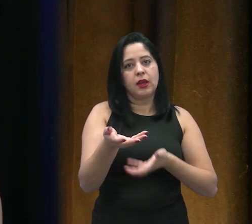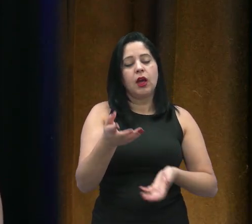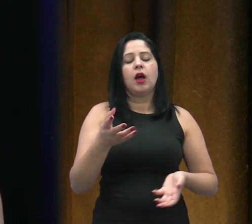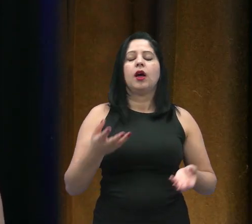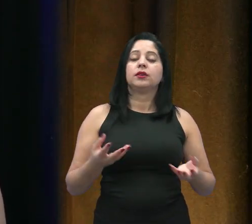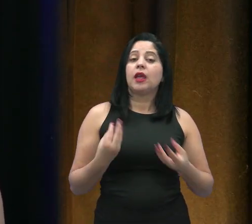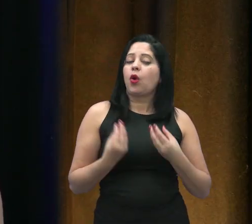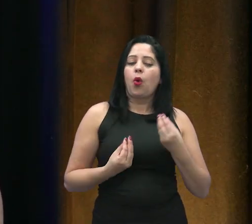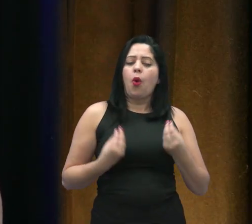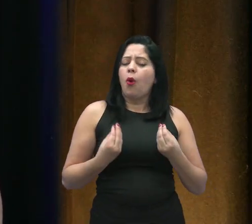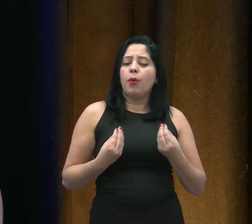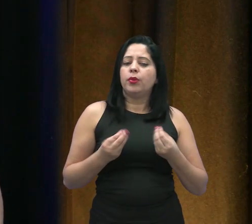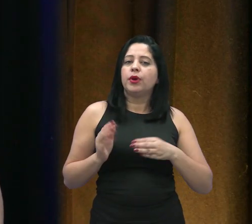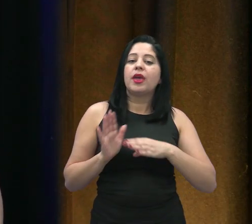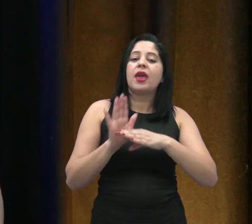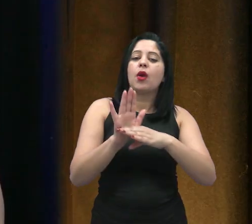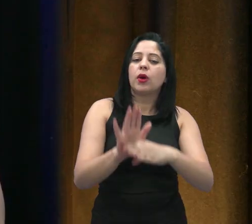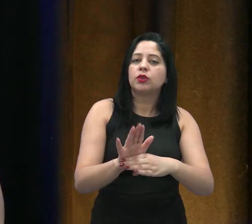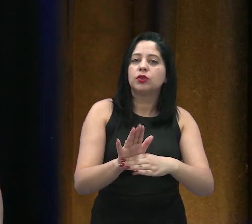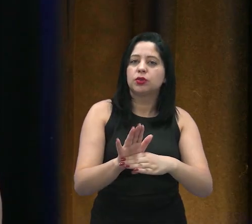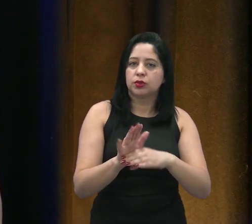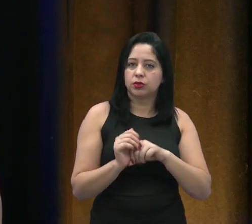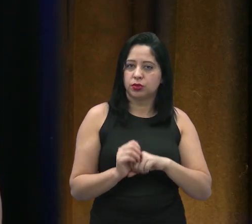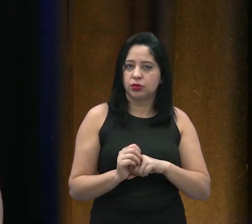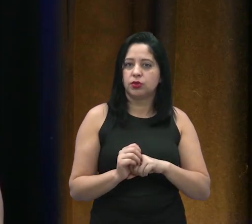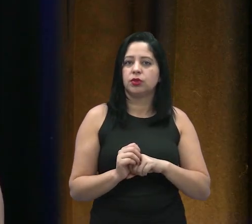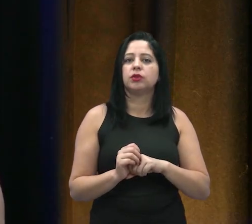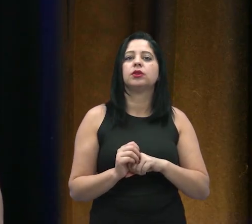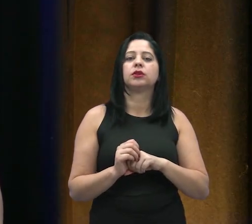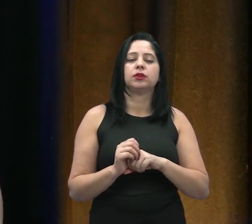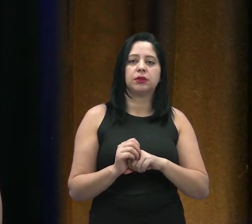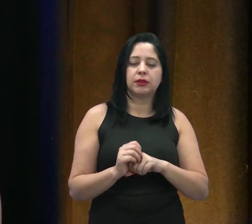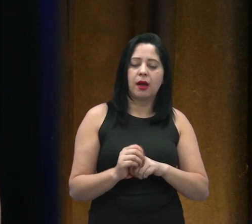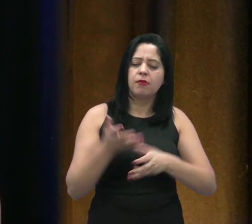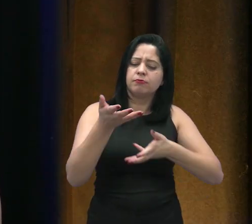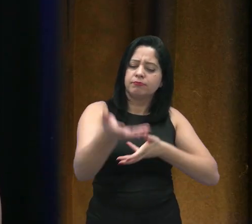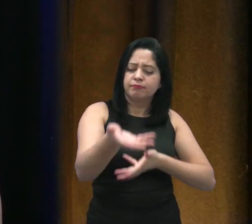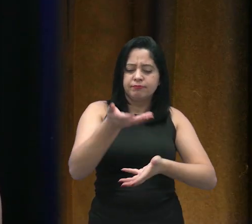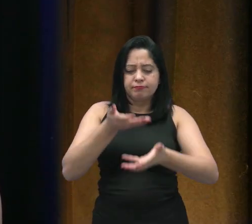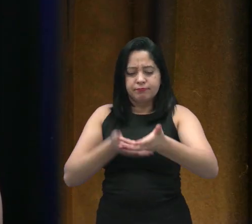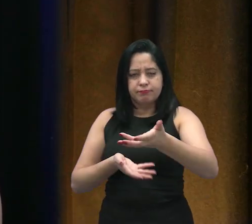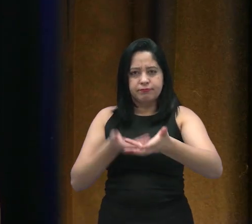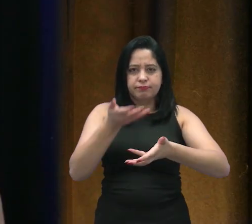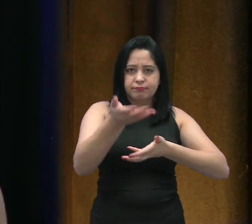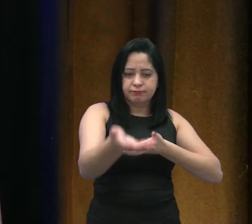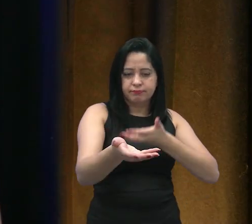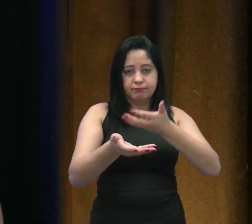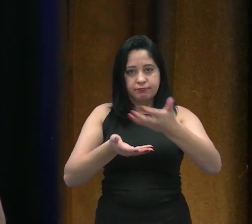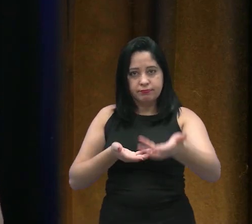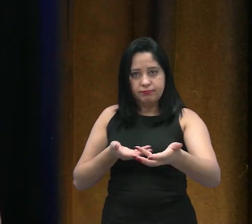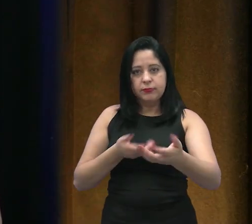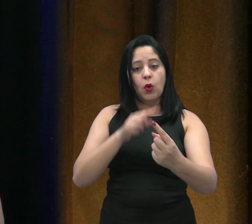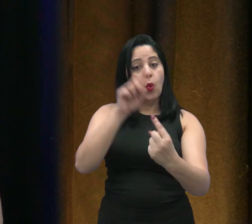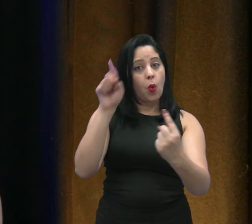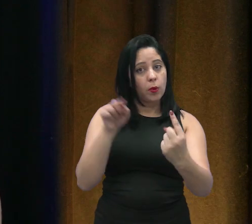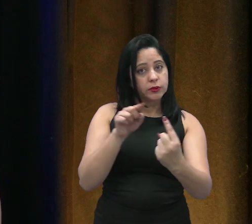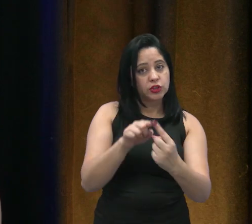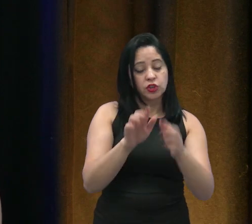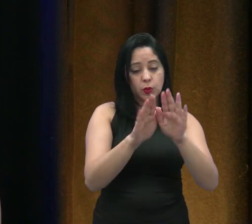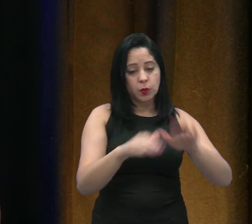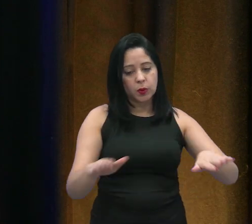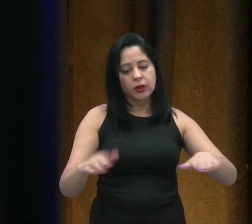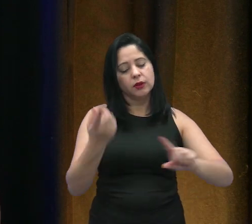ele também veja, nossa, o que eu posso trazer que vocês estão necessitando para que eu possa trabalhar de um para um que a gente fala, para trazer